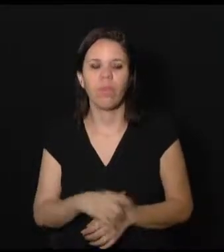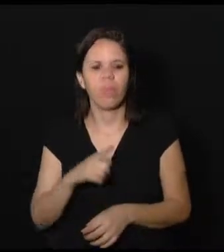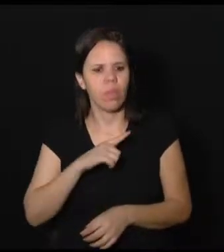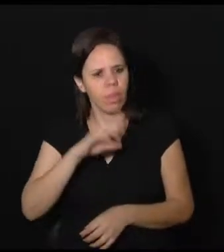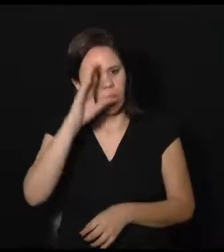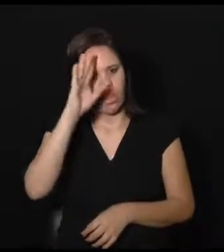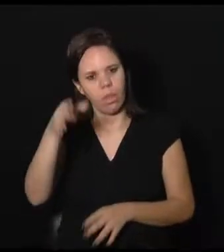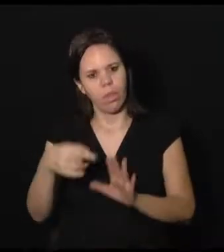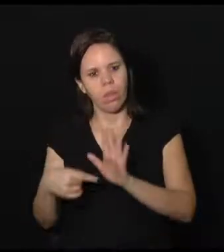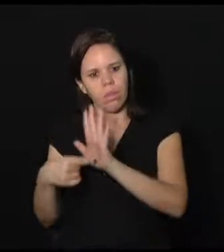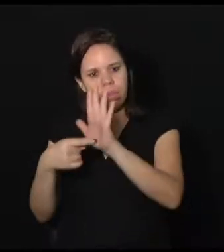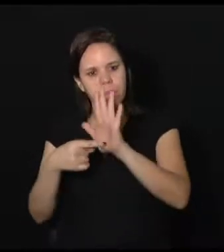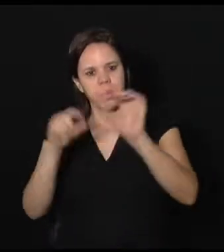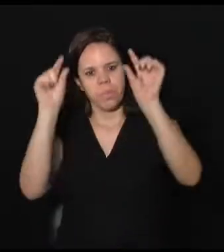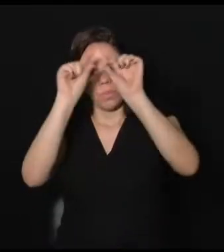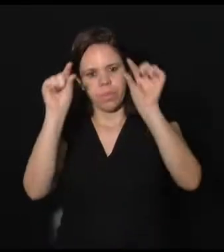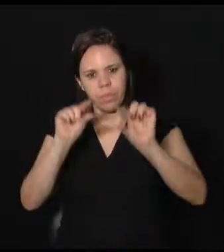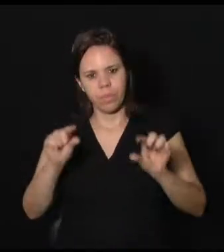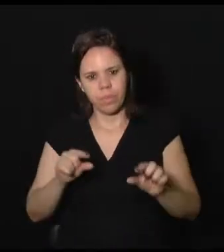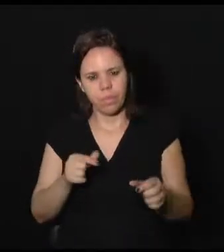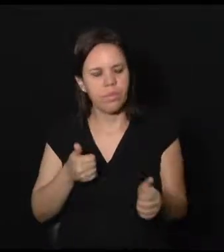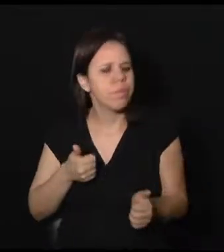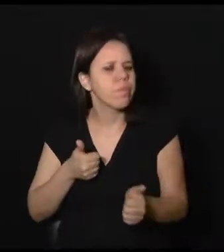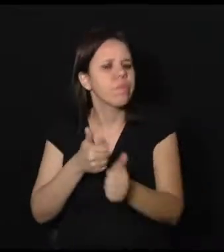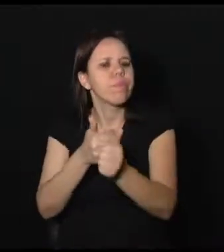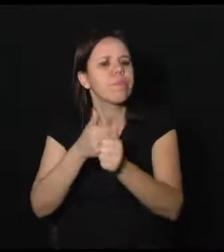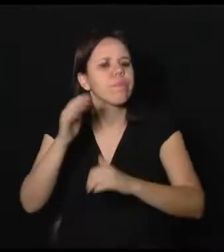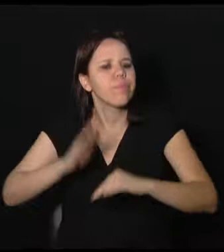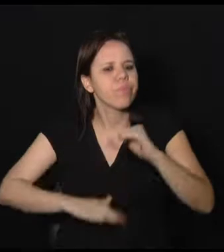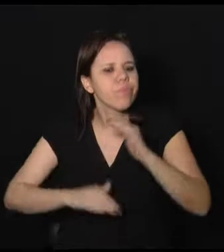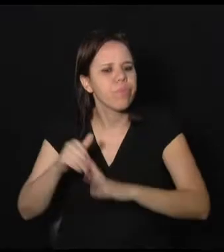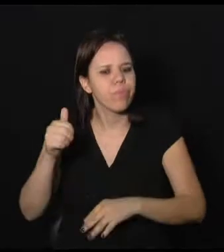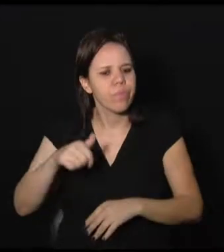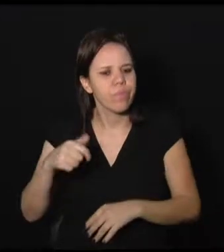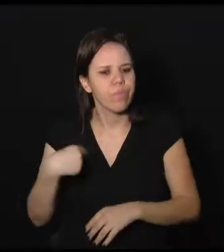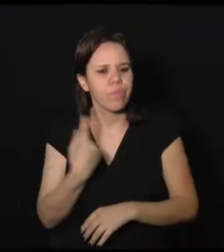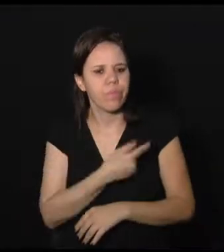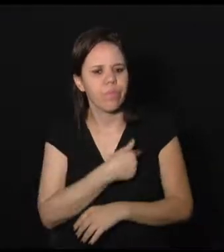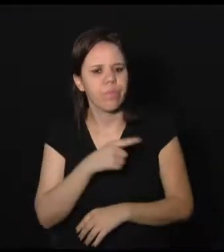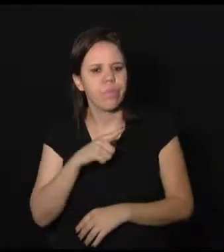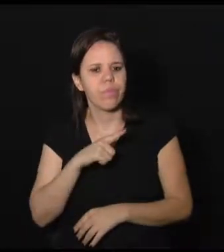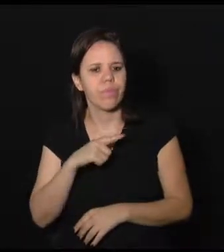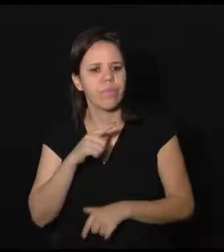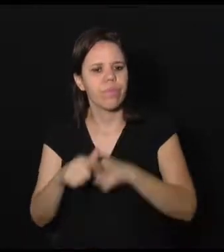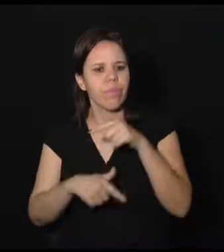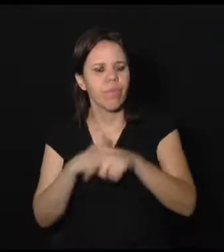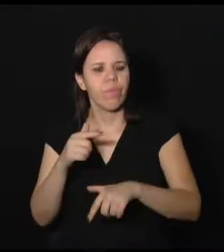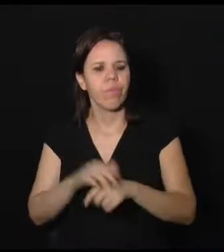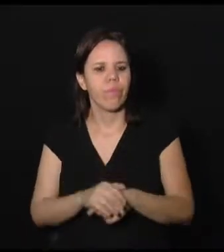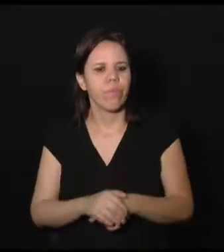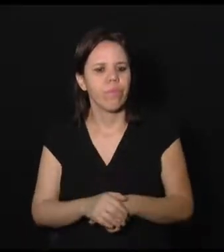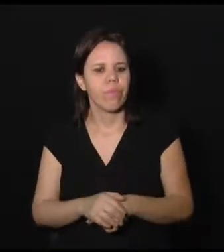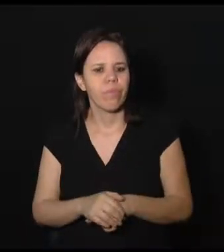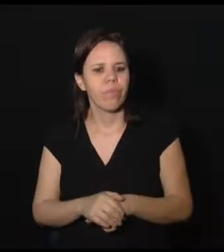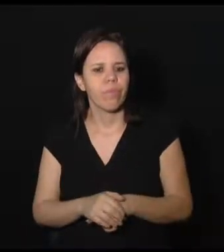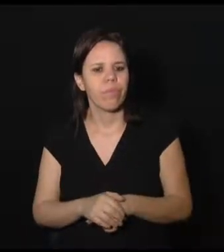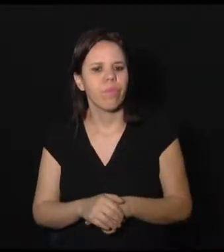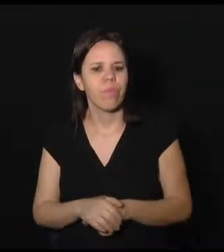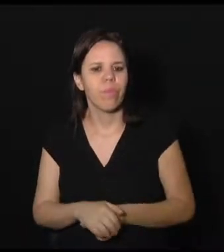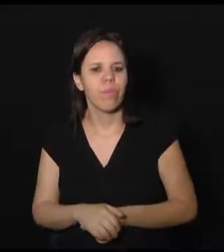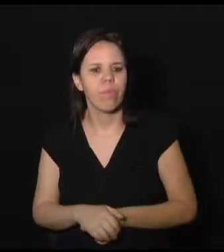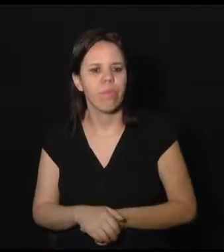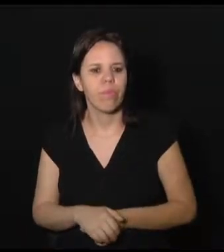que são com relação aos segmentos, né? Então, a nossa região aqui ela é muito forte no âmbito, no setor de autopartes,